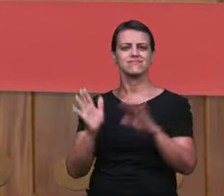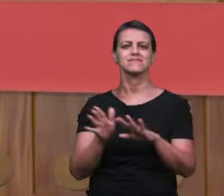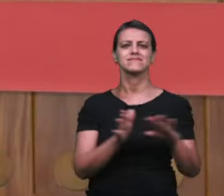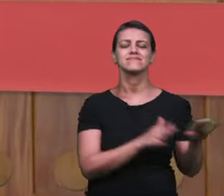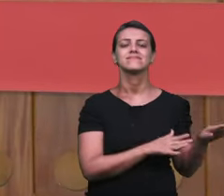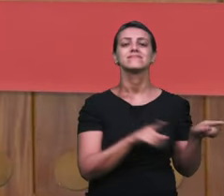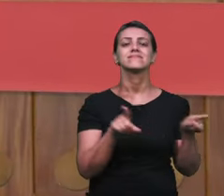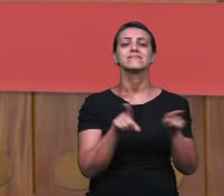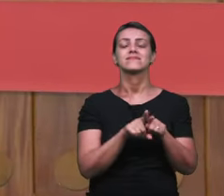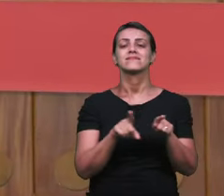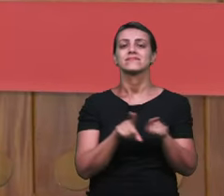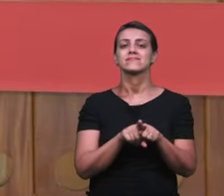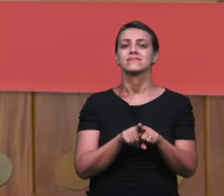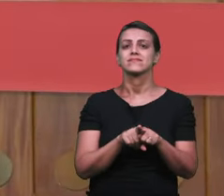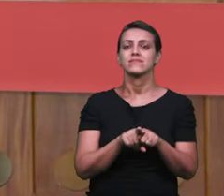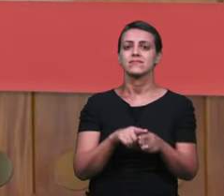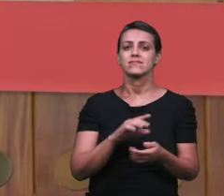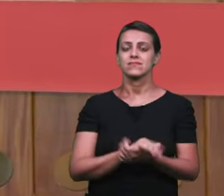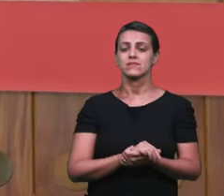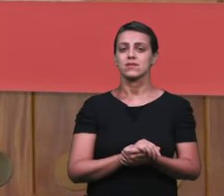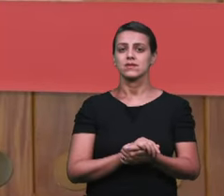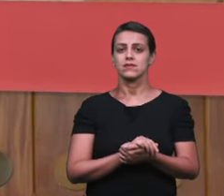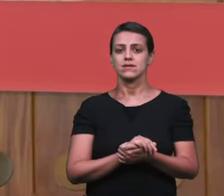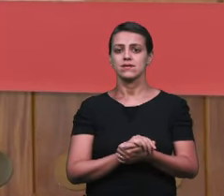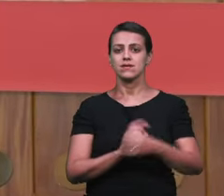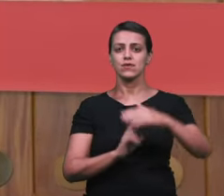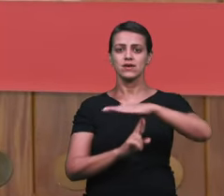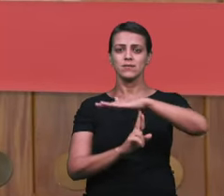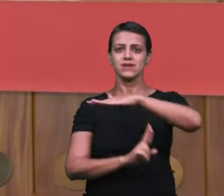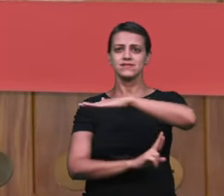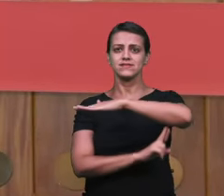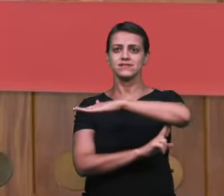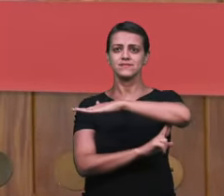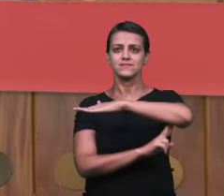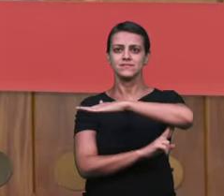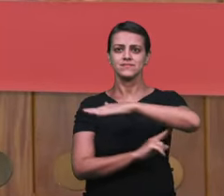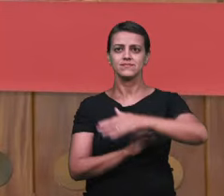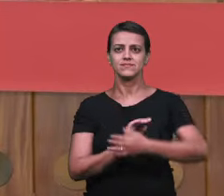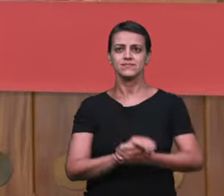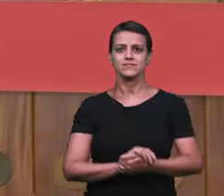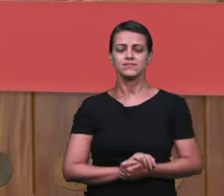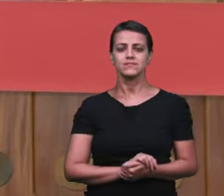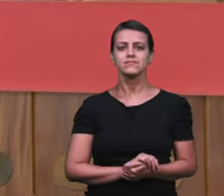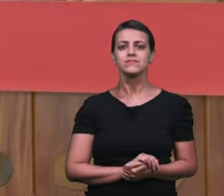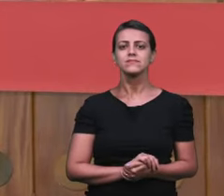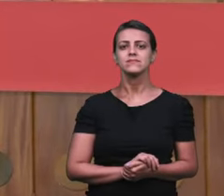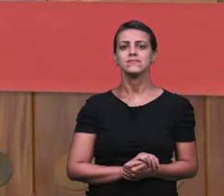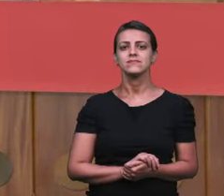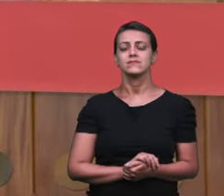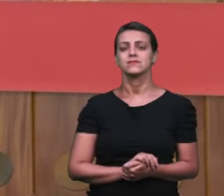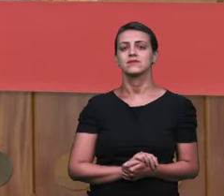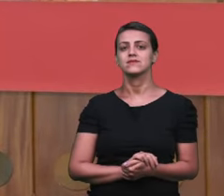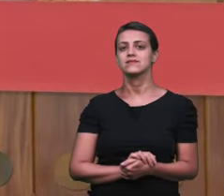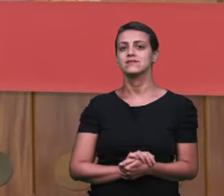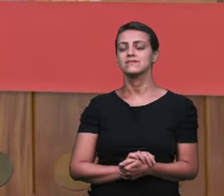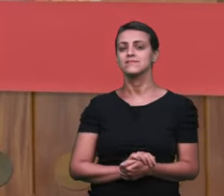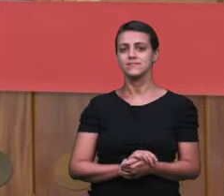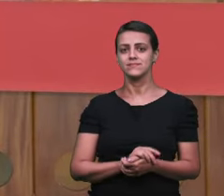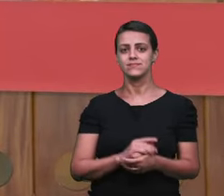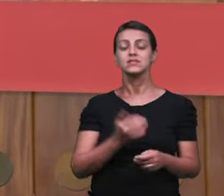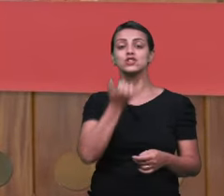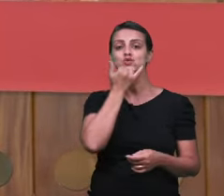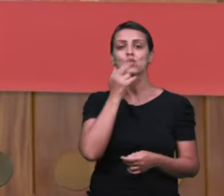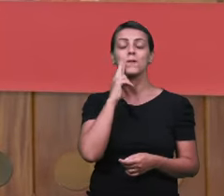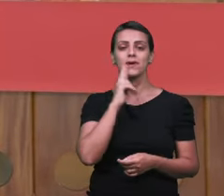Roraima temos uma experiência lá da igreja de Parque Anauá, quando uma senhora que visitou a igreja no sábado, um dia